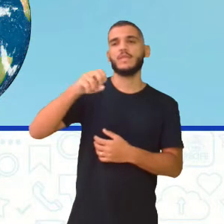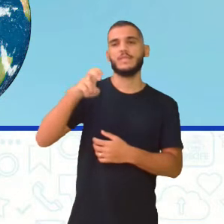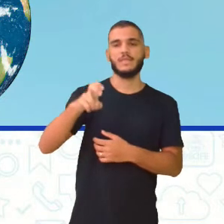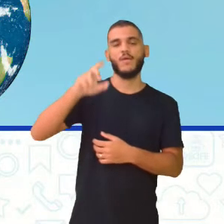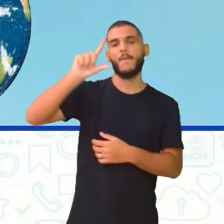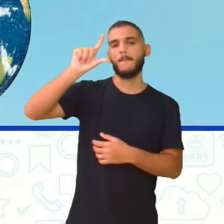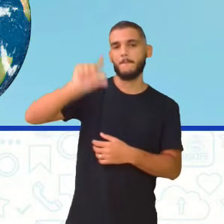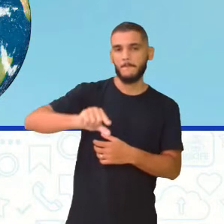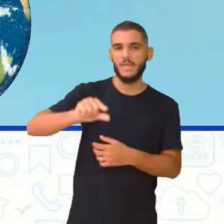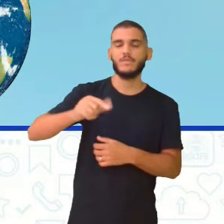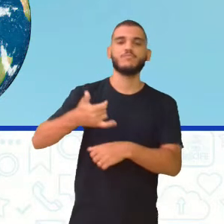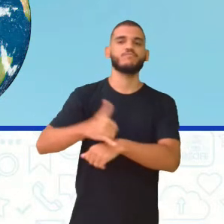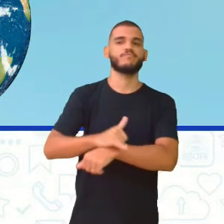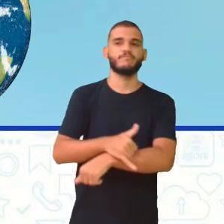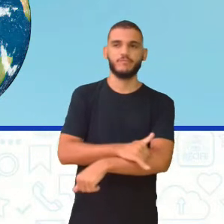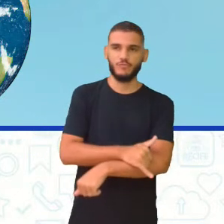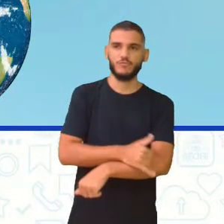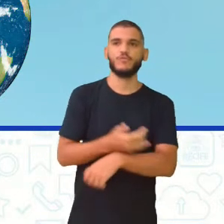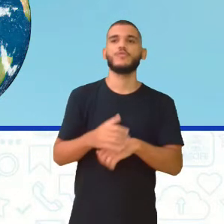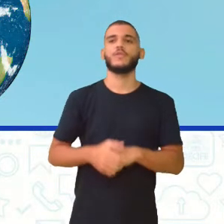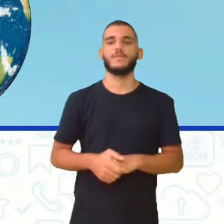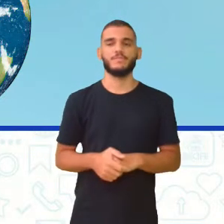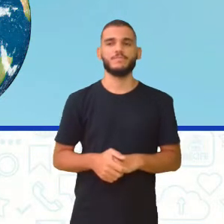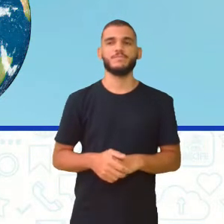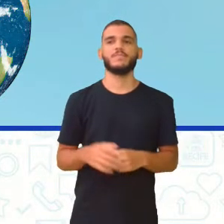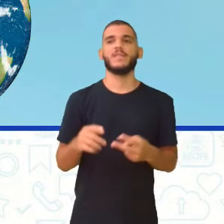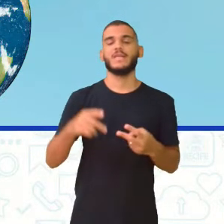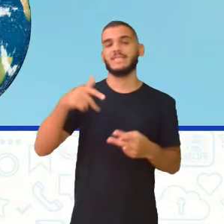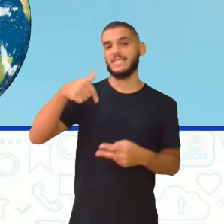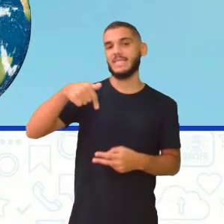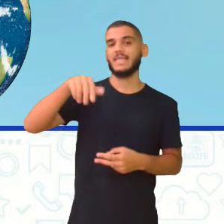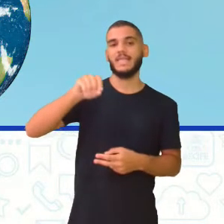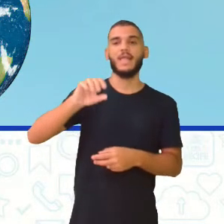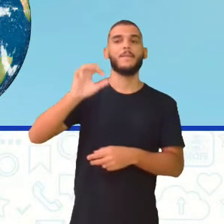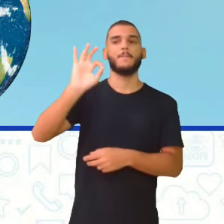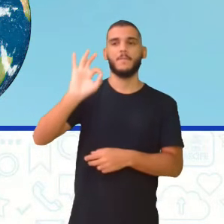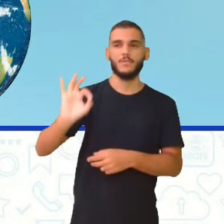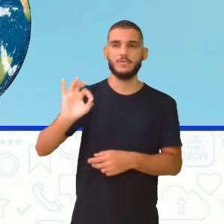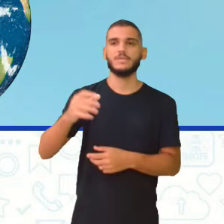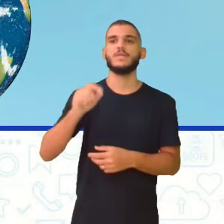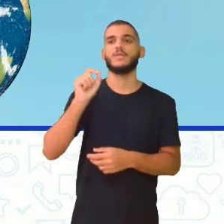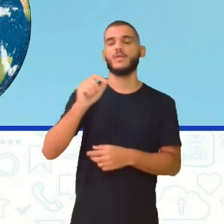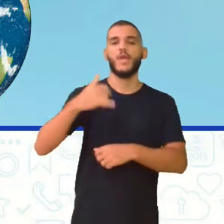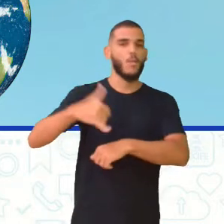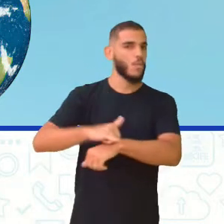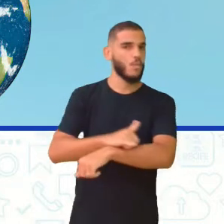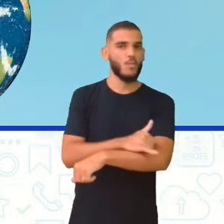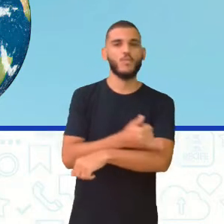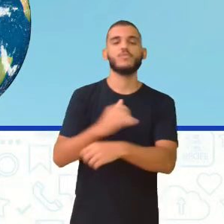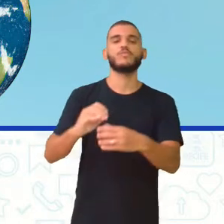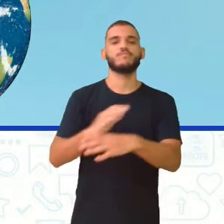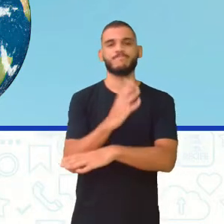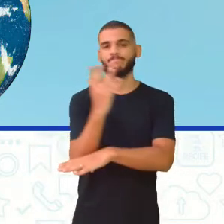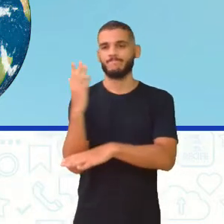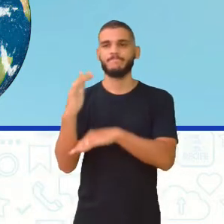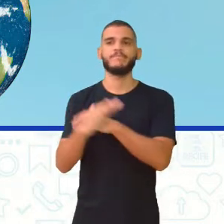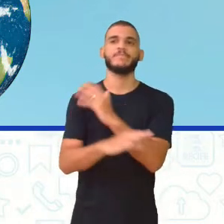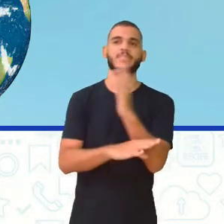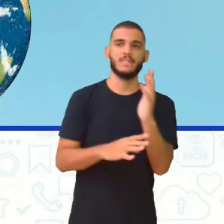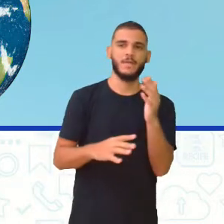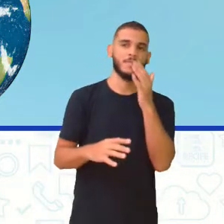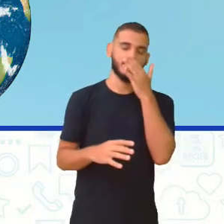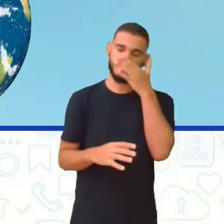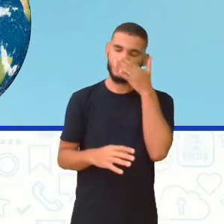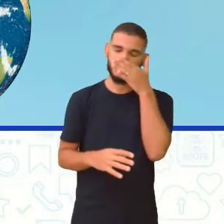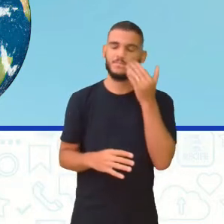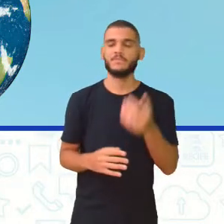vegetal. E 60% menos que o óleo de soja convencional. Então, a gente já tem aí uma luz no fim do túnel da questão de um